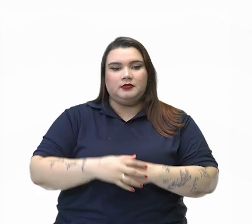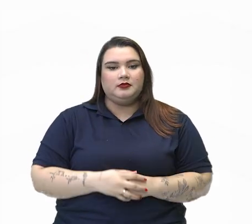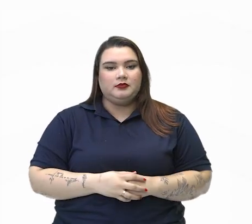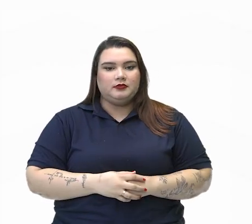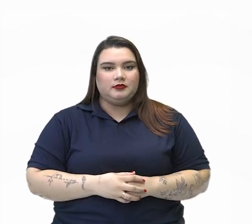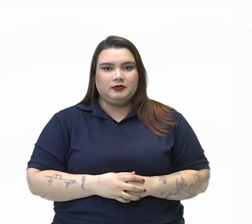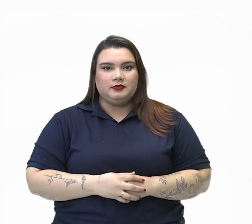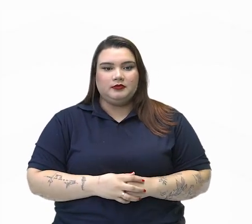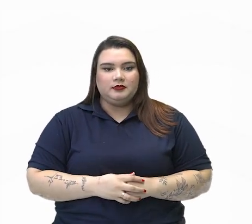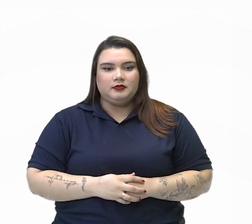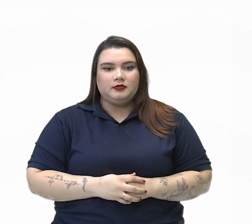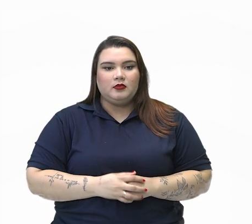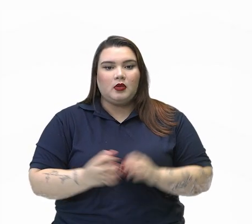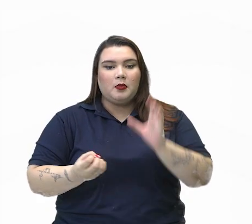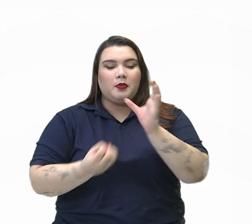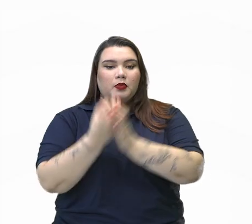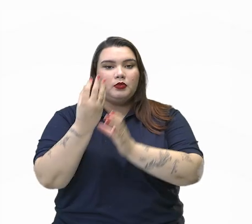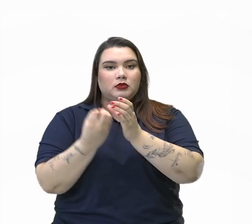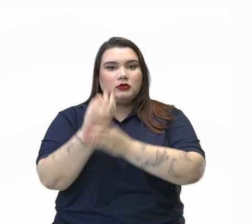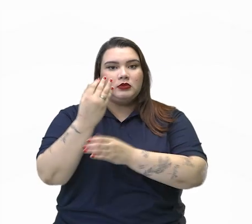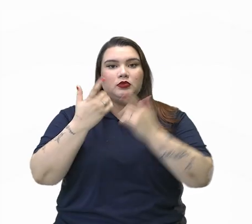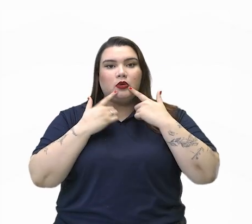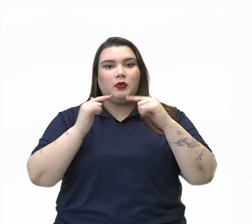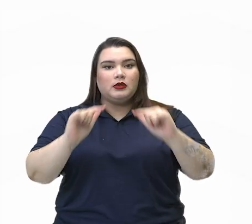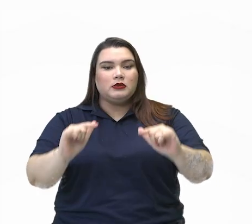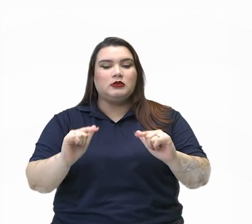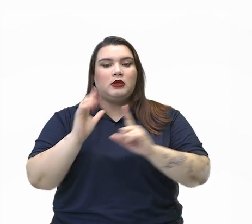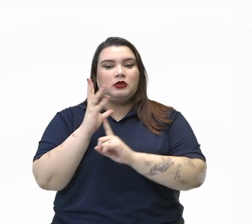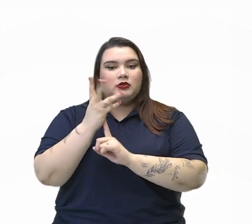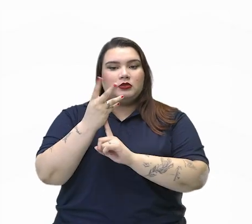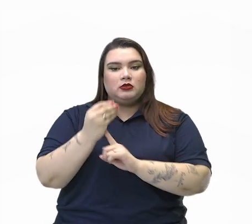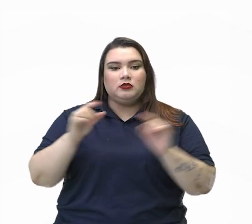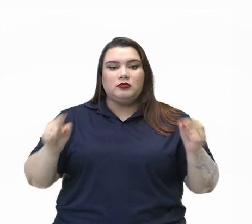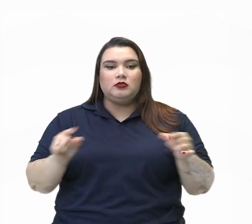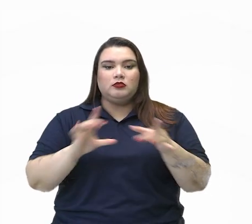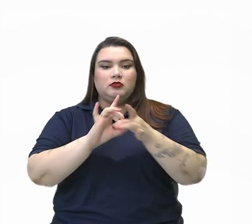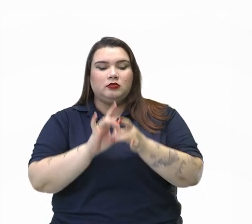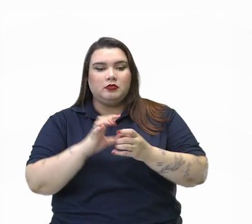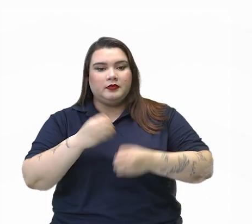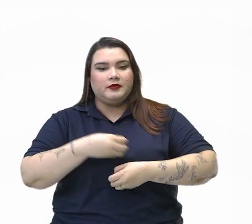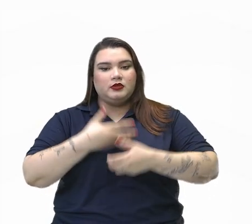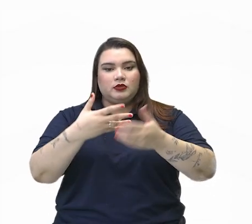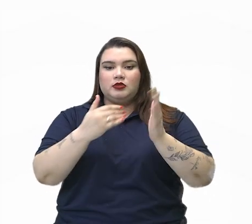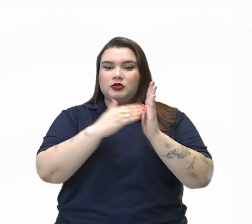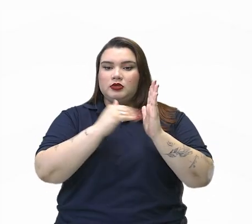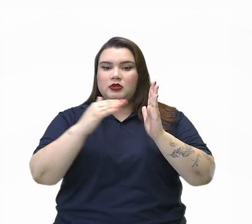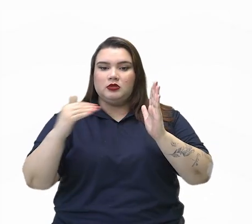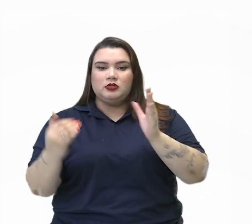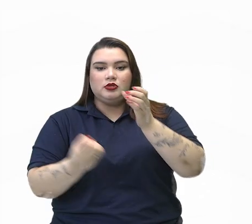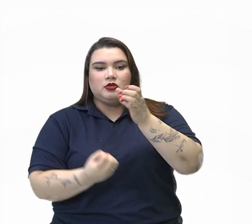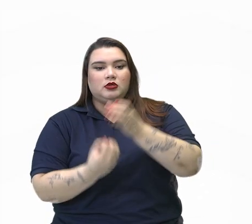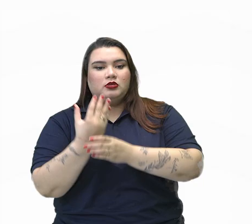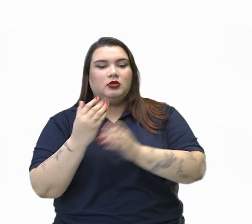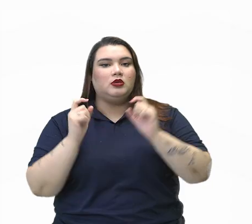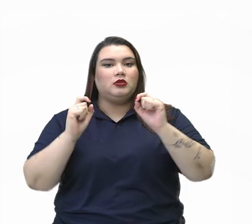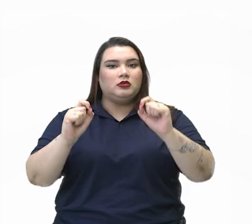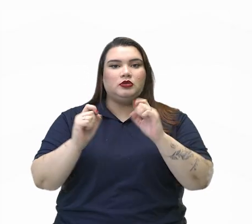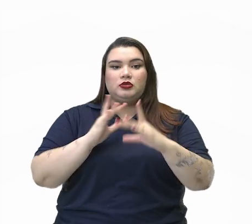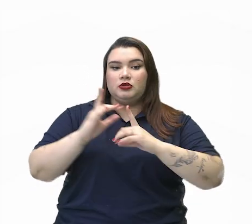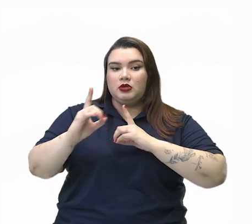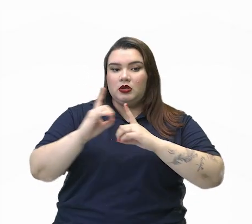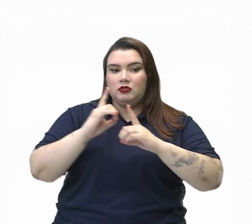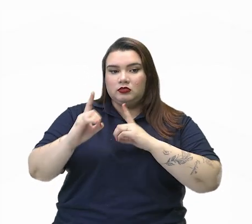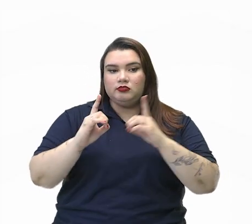nestas manifestações. Produção de linguagens artísticas envolvendo as manifestações estéticas geradas